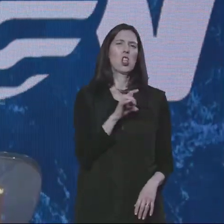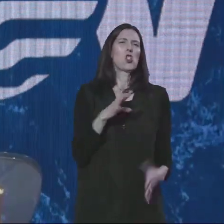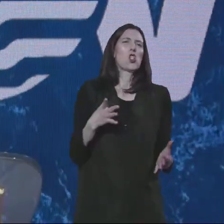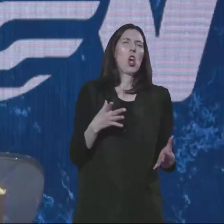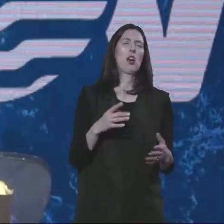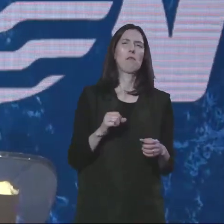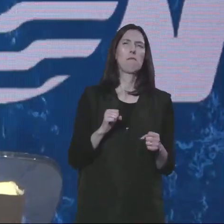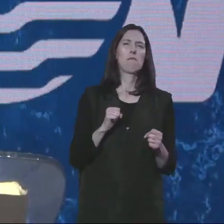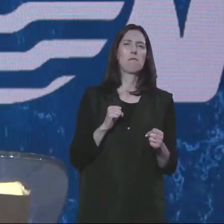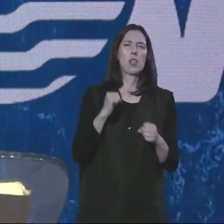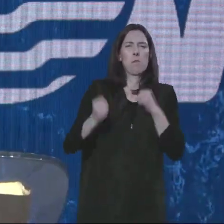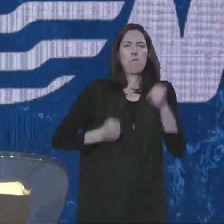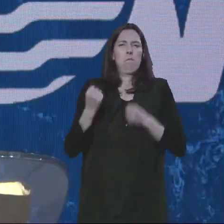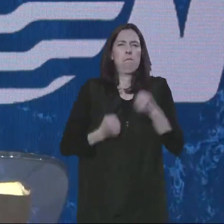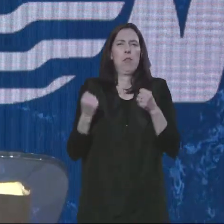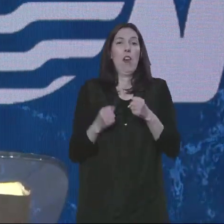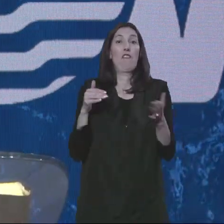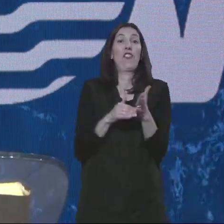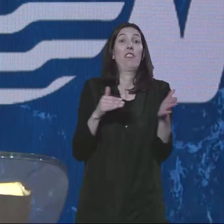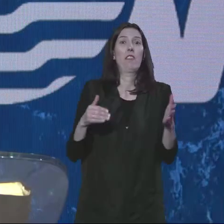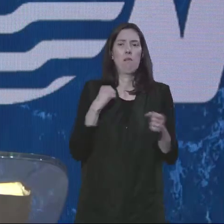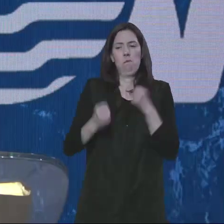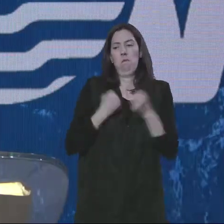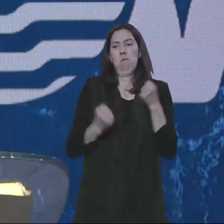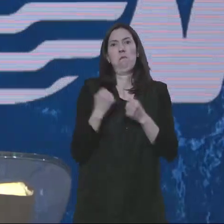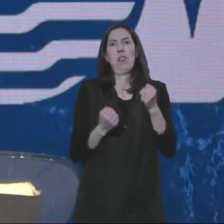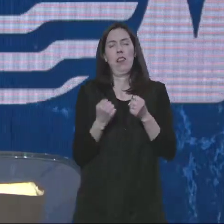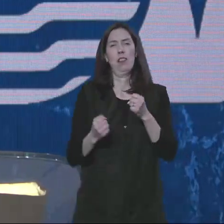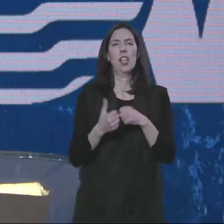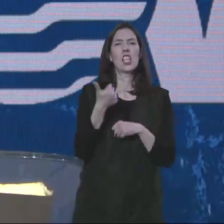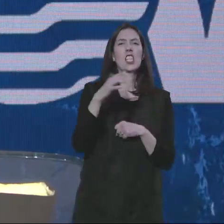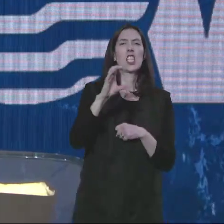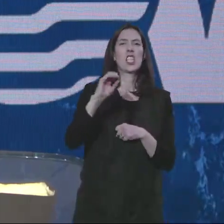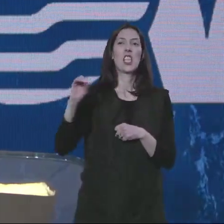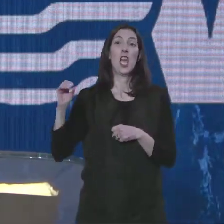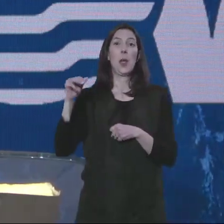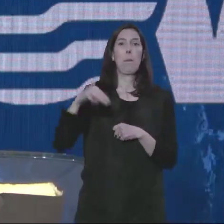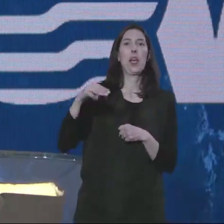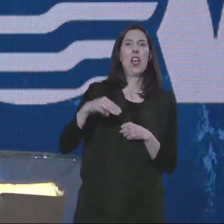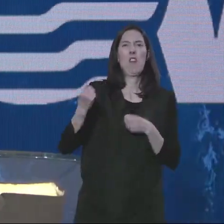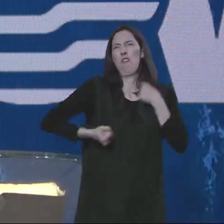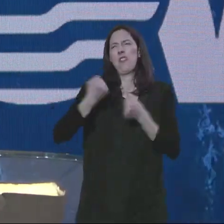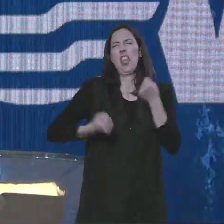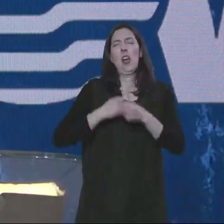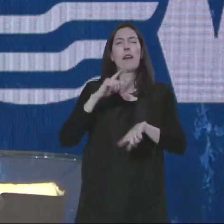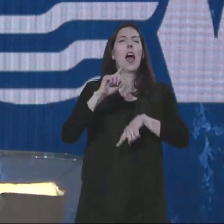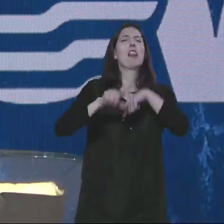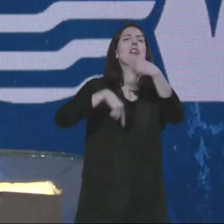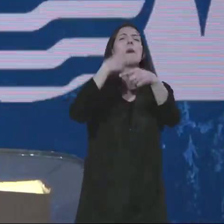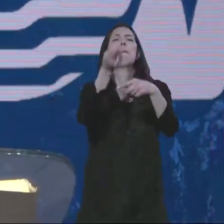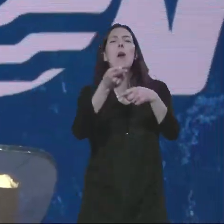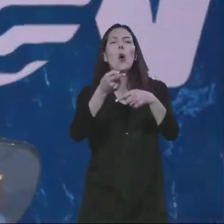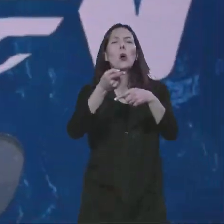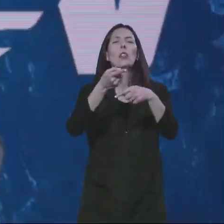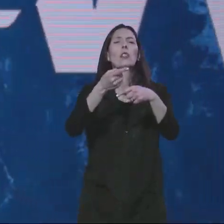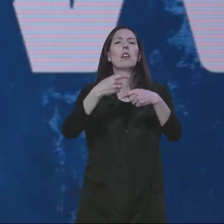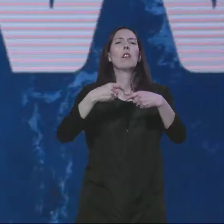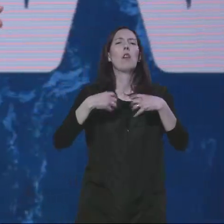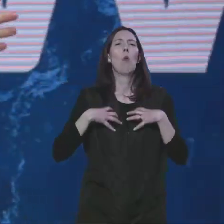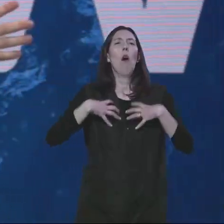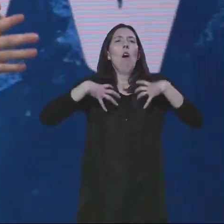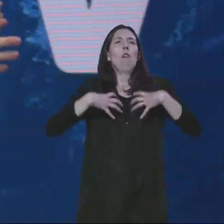sprint. Sabe o que é sprint? Aquela corrida de 100 metros que você dá tudo e depois dos 100 metros você está sem o pulmão